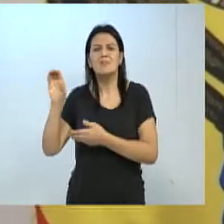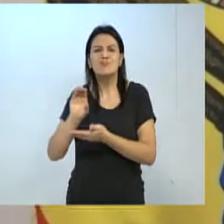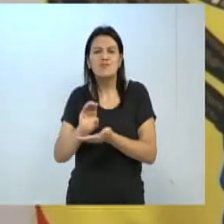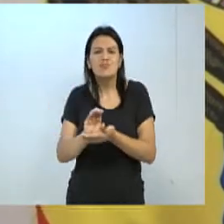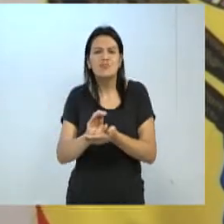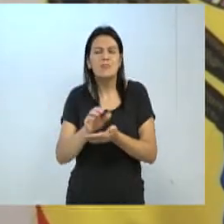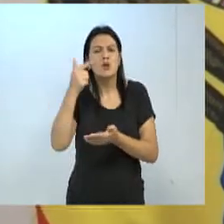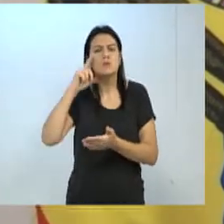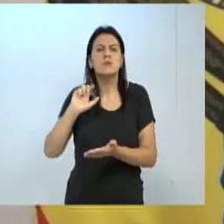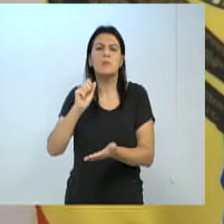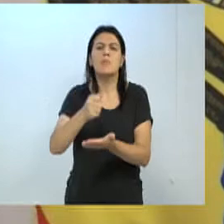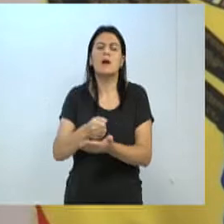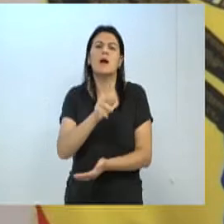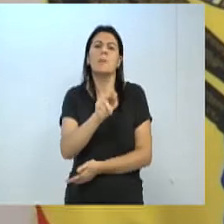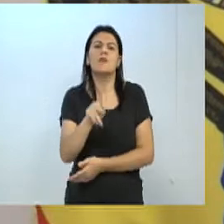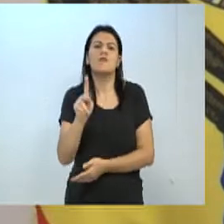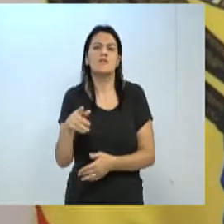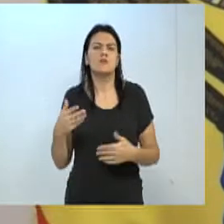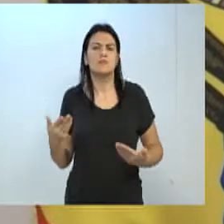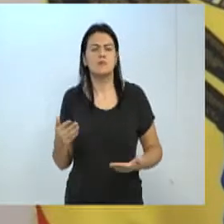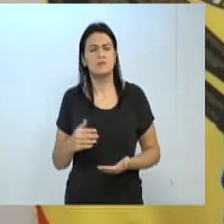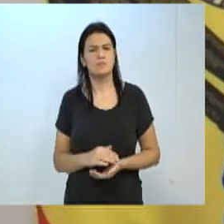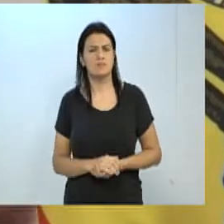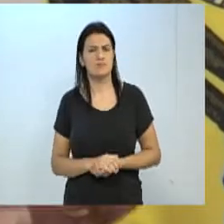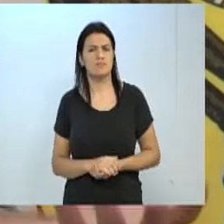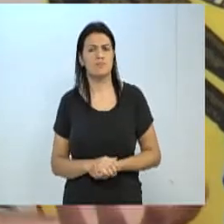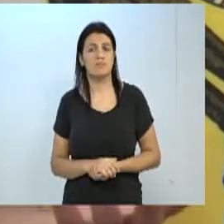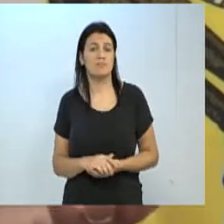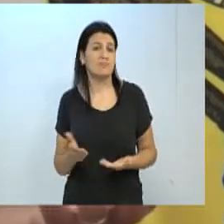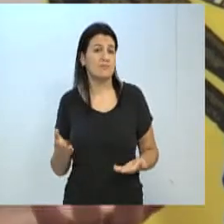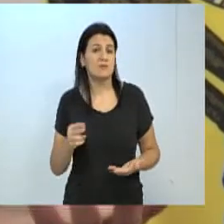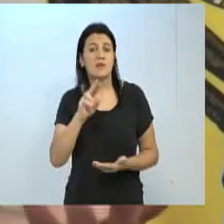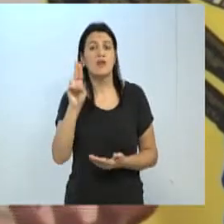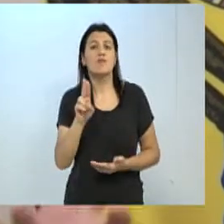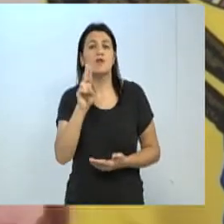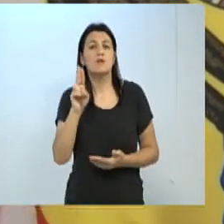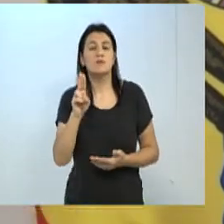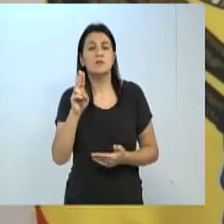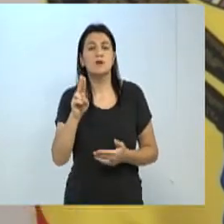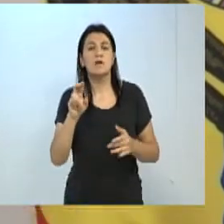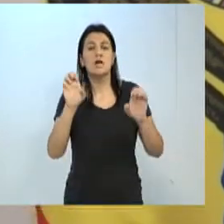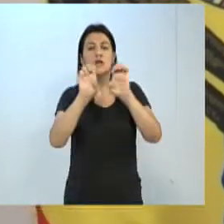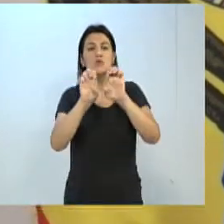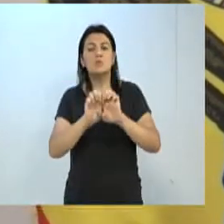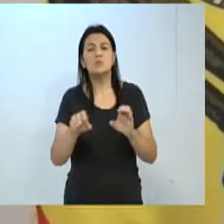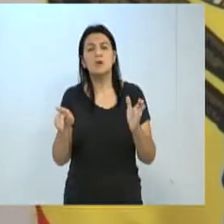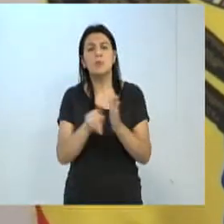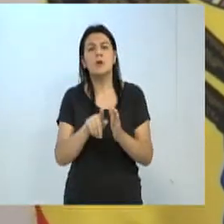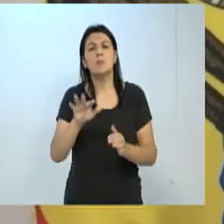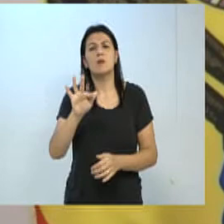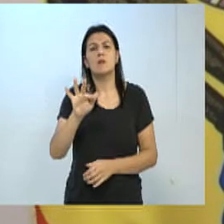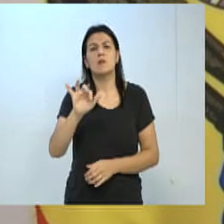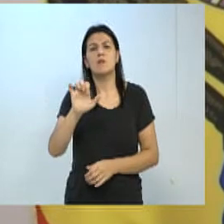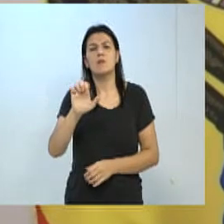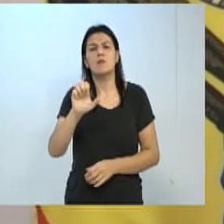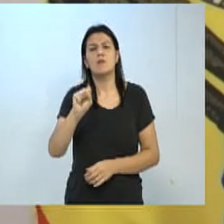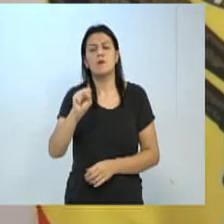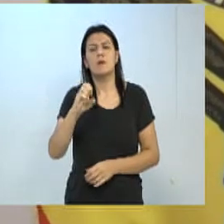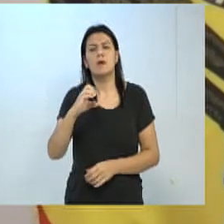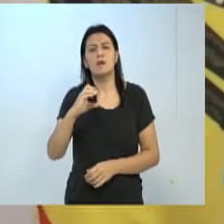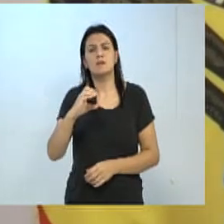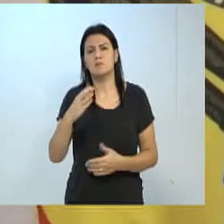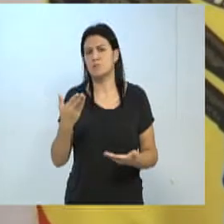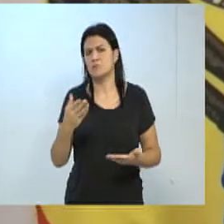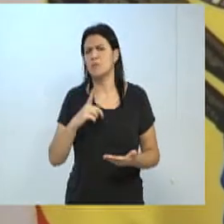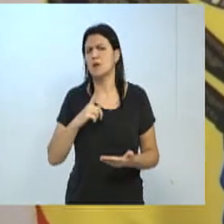dizer que não temos. Daí vamos usar a estrutura da nossa própria Fiesc, que ela quer fazer um reforço. Agora, nós temos muitas crianças com 8,